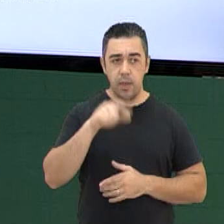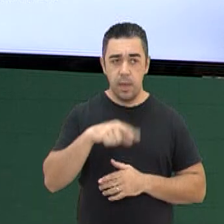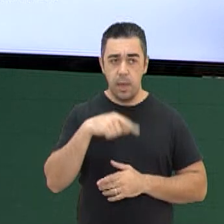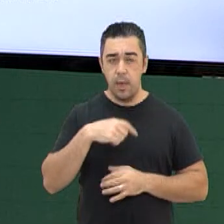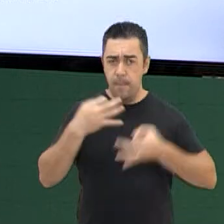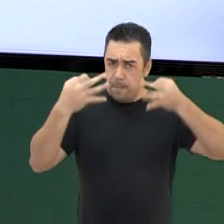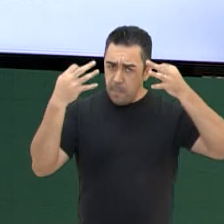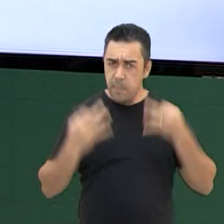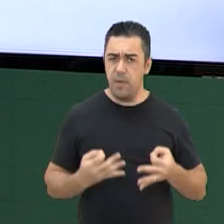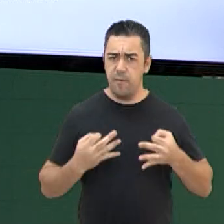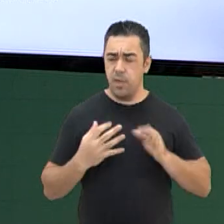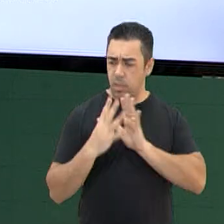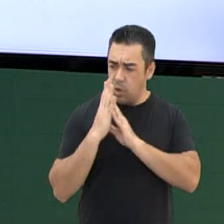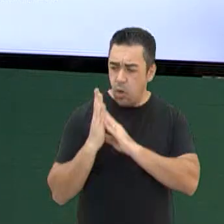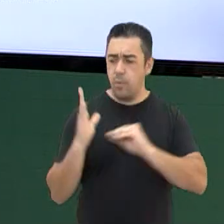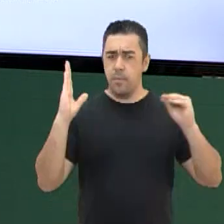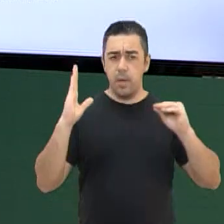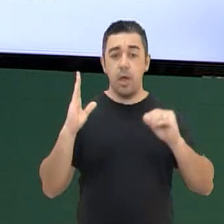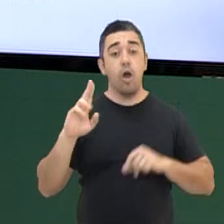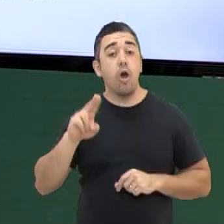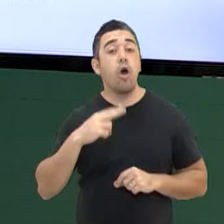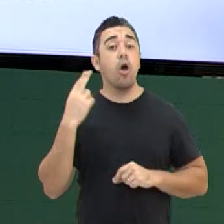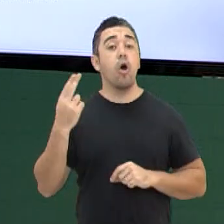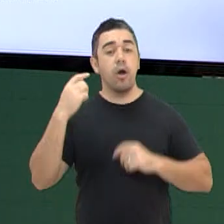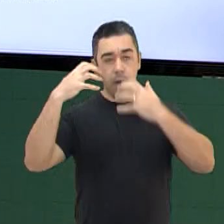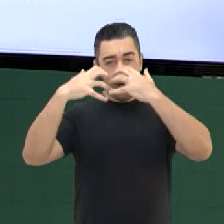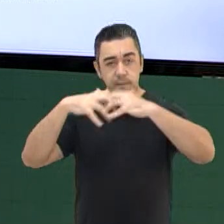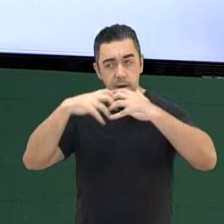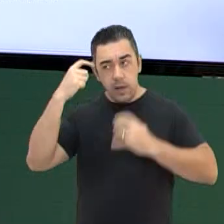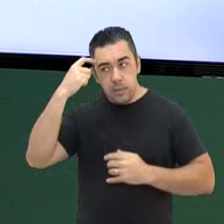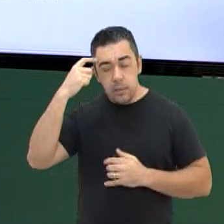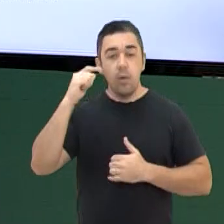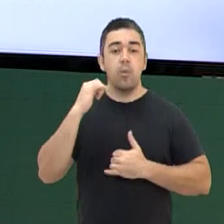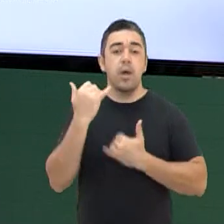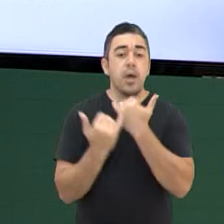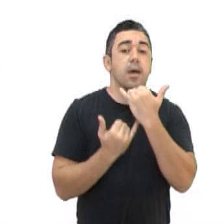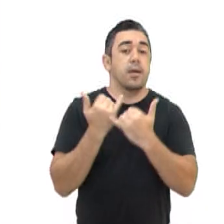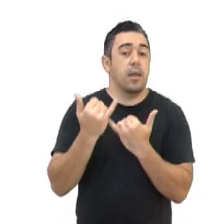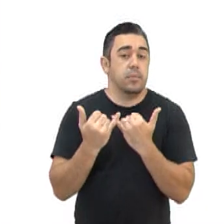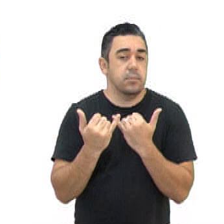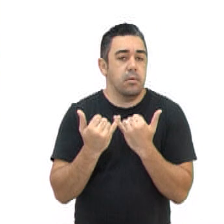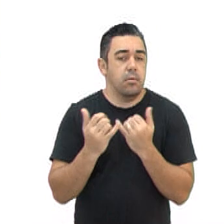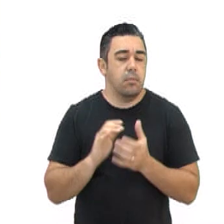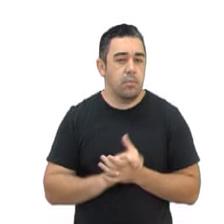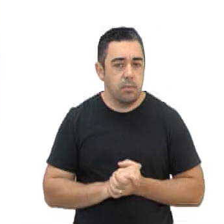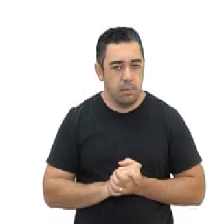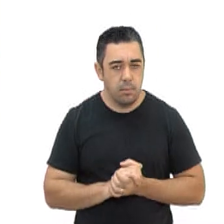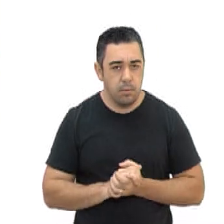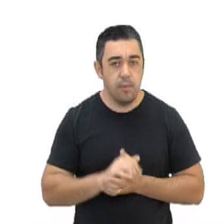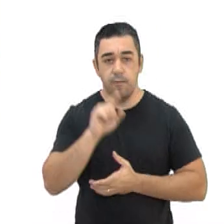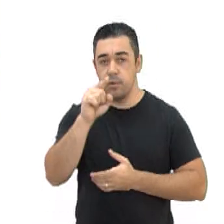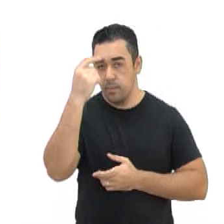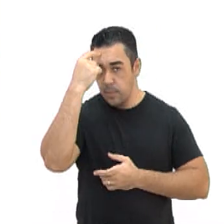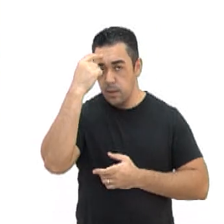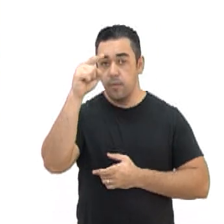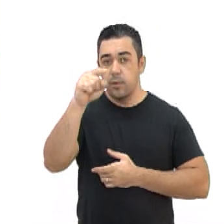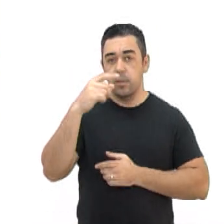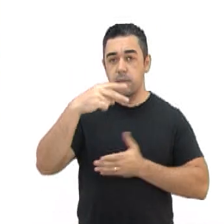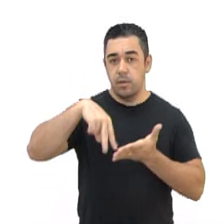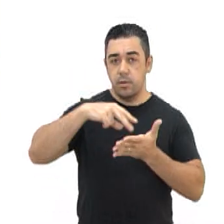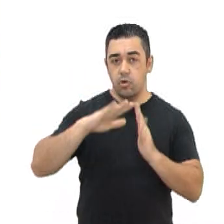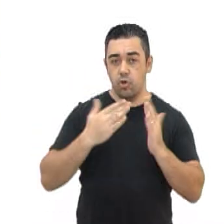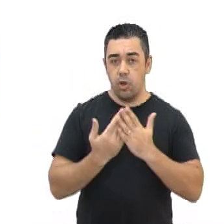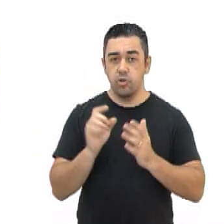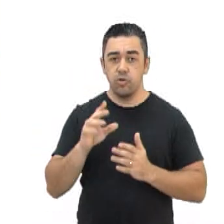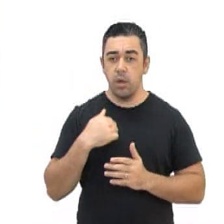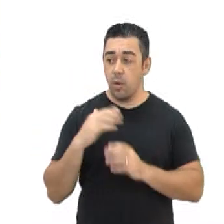execução perfeita do gesto ou reflexão e recriação? Então, quando você dança na escola, é importante que você